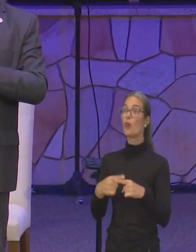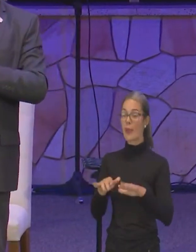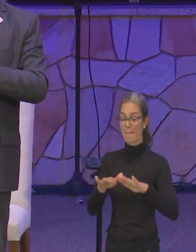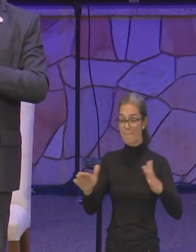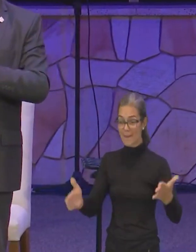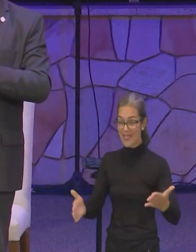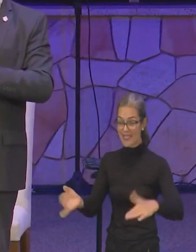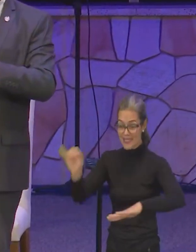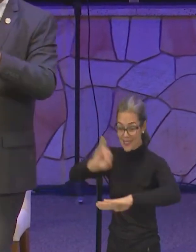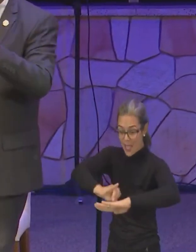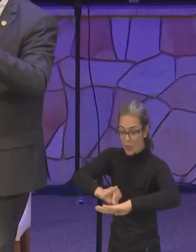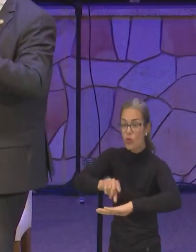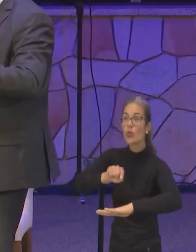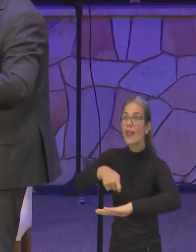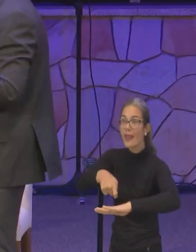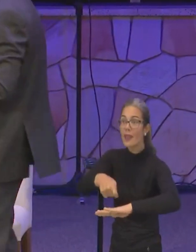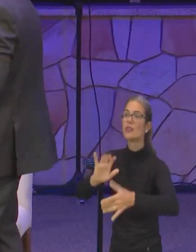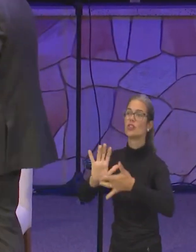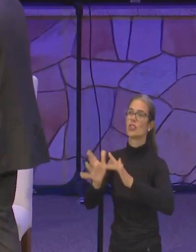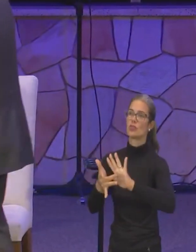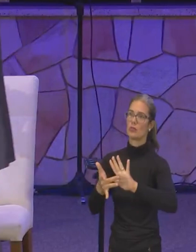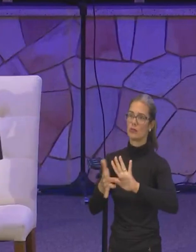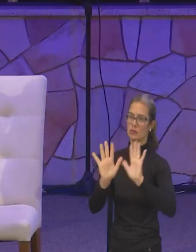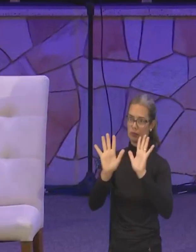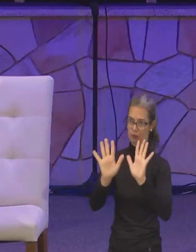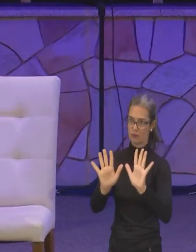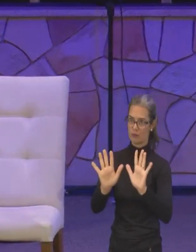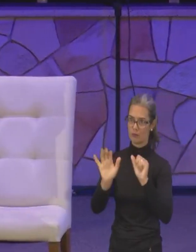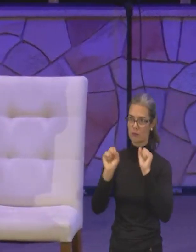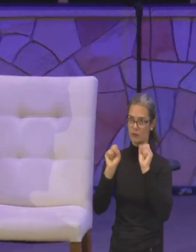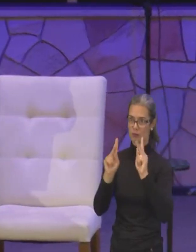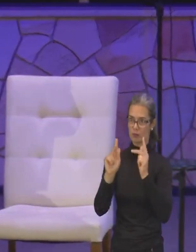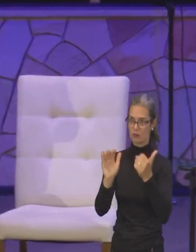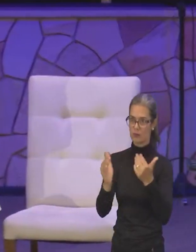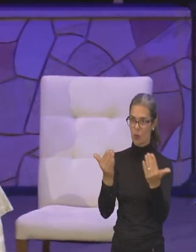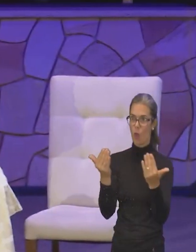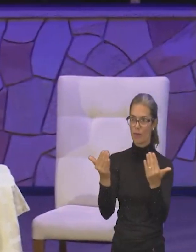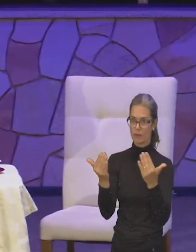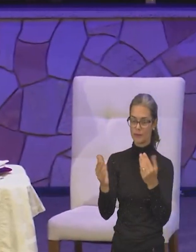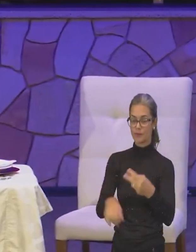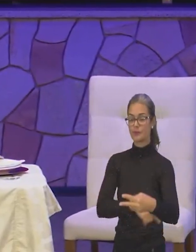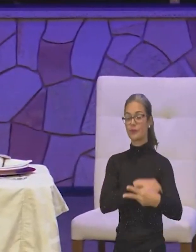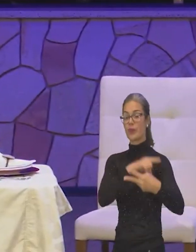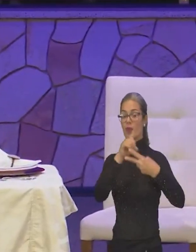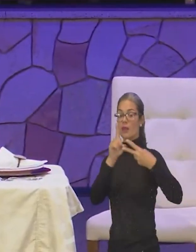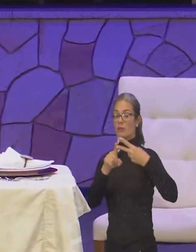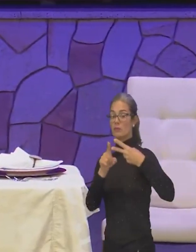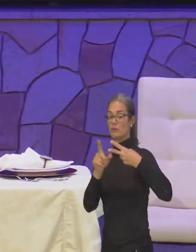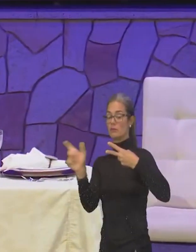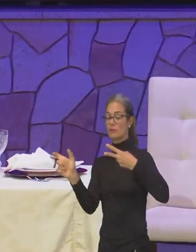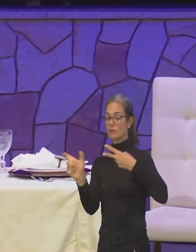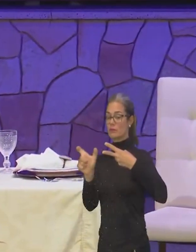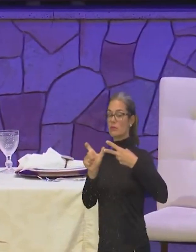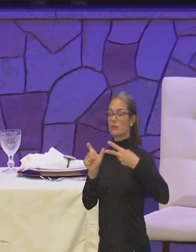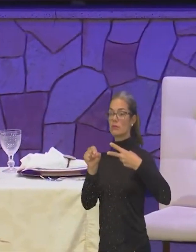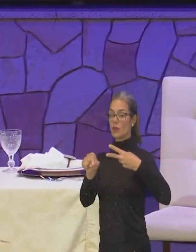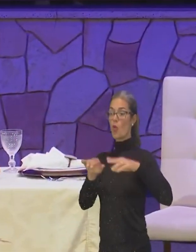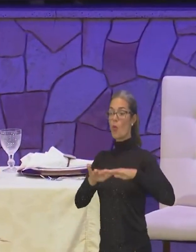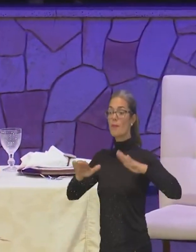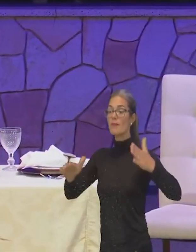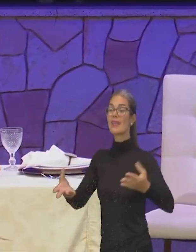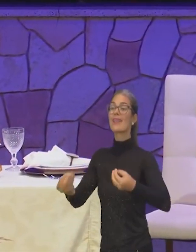dela. Em segunda coisa, lembrem-se que a verdadeira mesa que traz